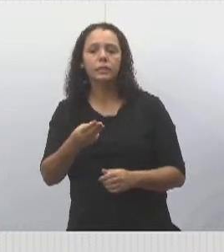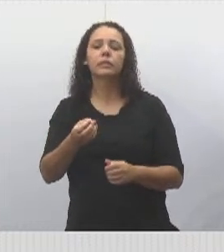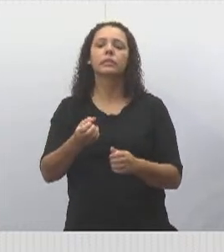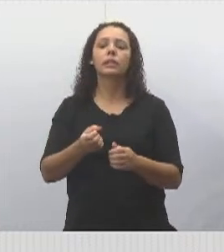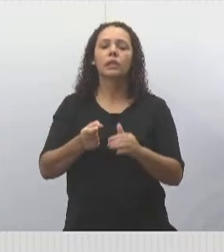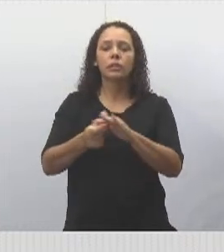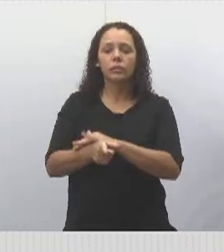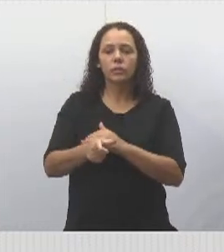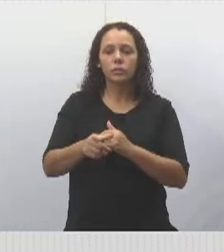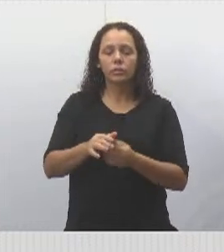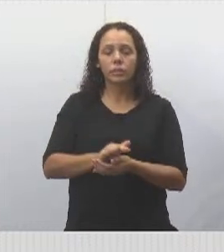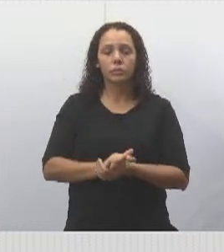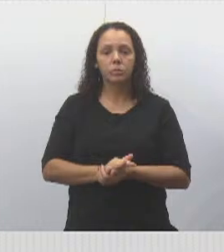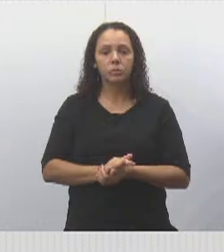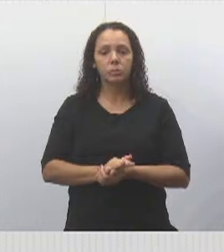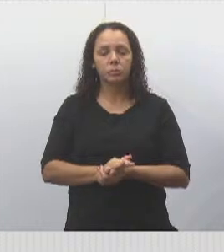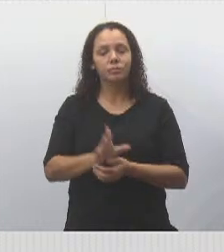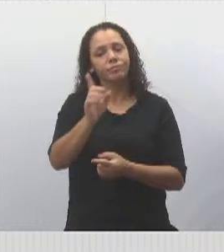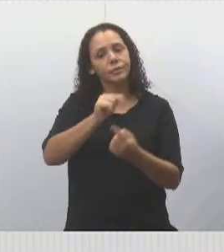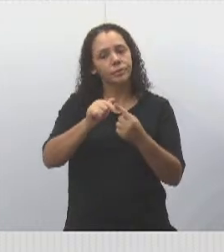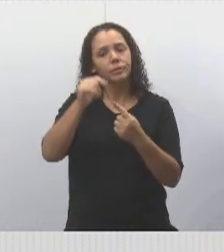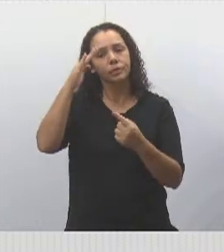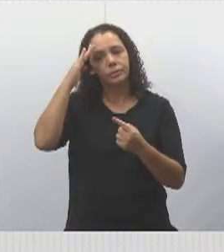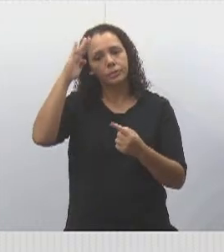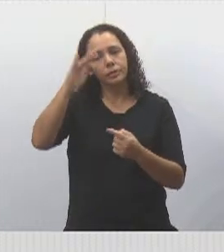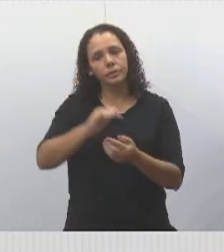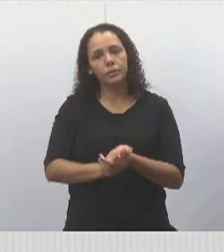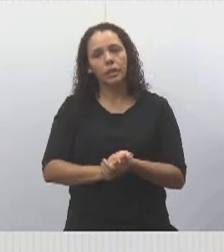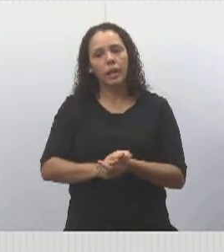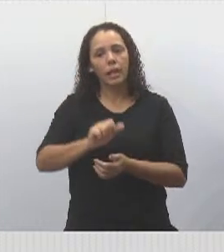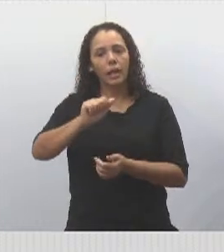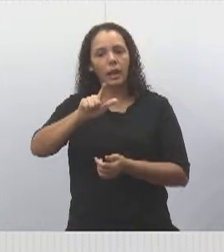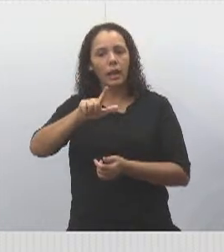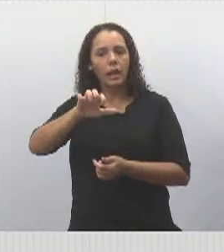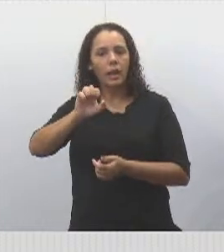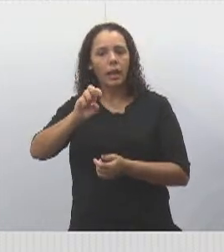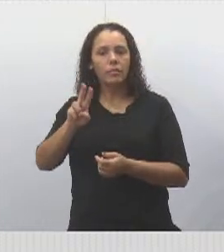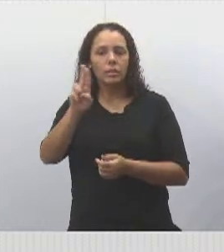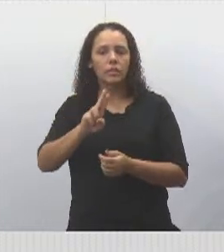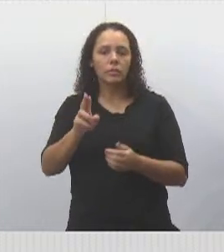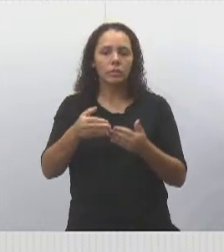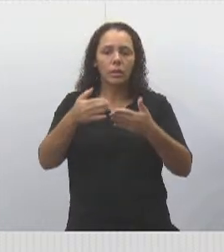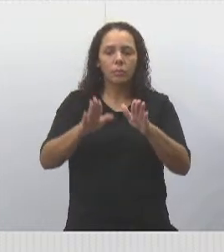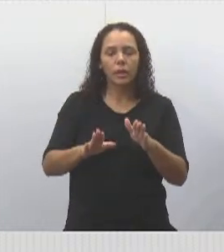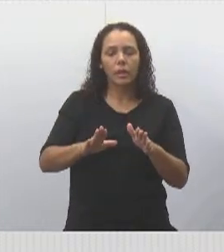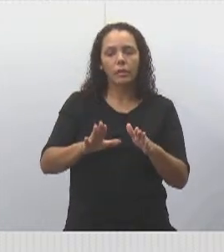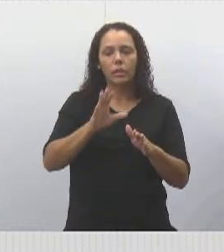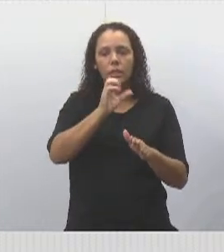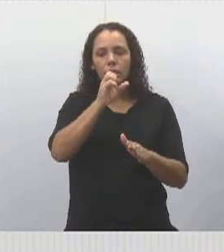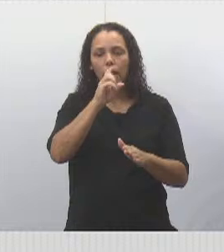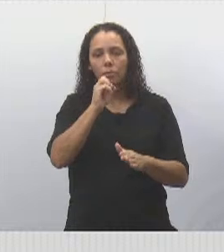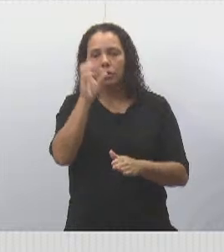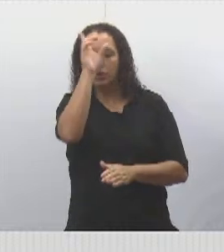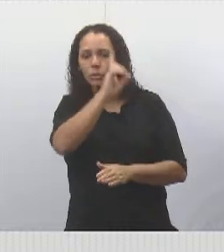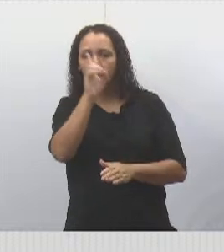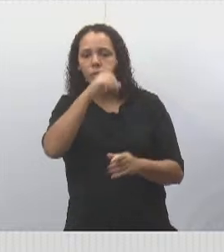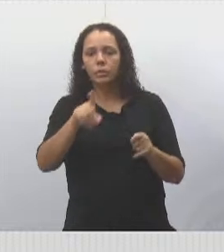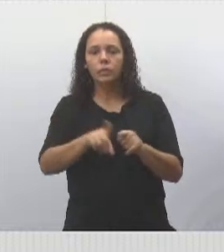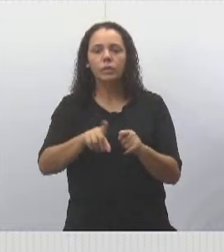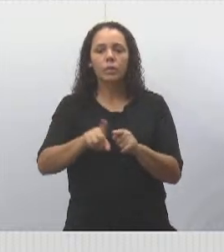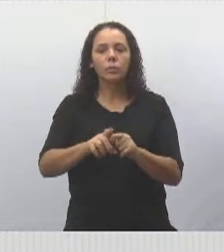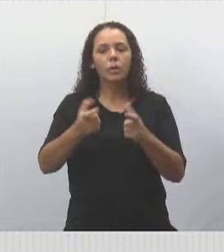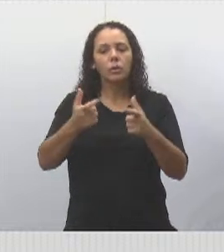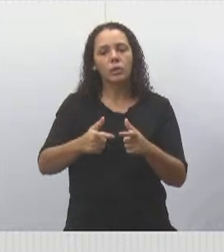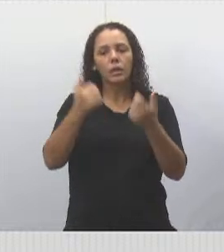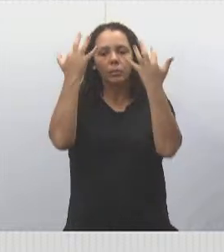milhões. As principais ações, abertura dos leves aos finais de semana, manutenção do abrigo temporário para animais, proteção